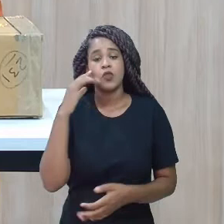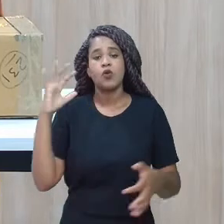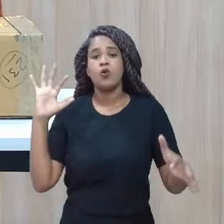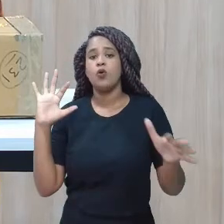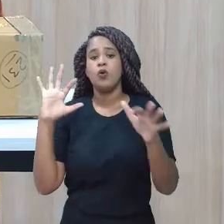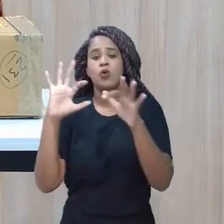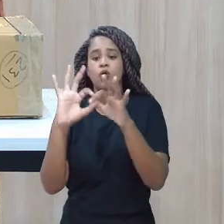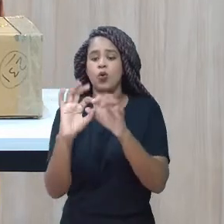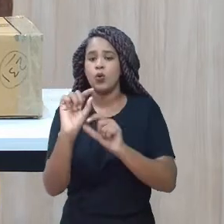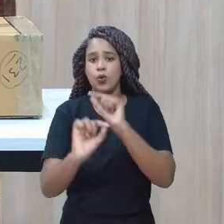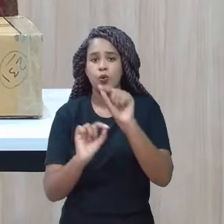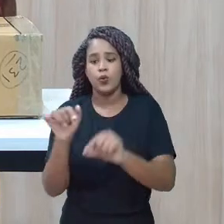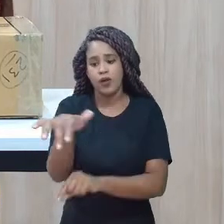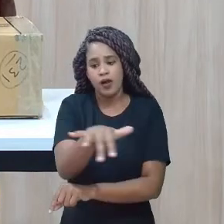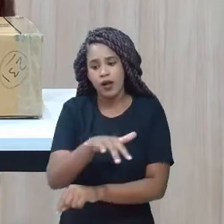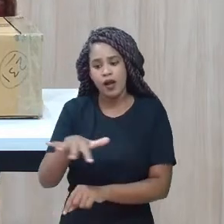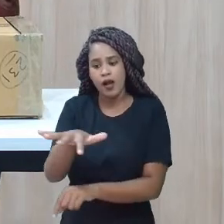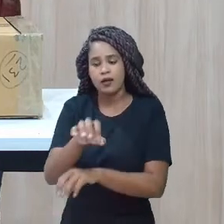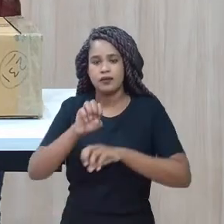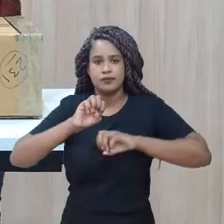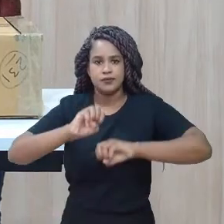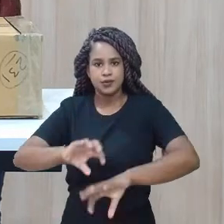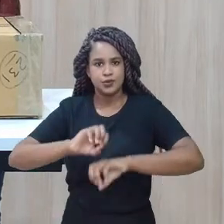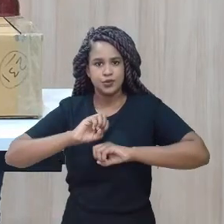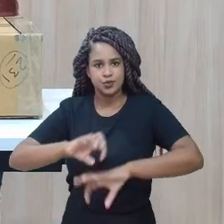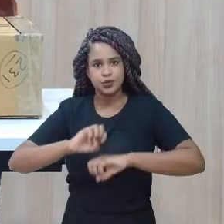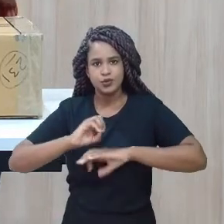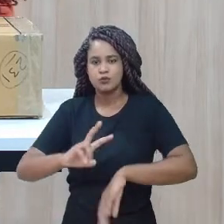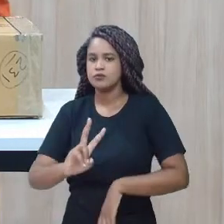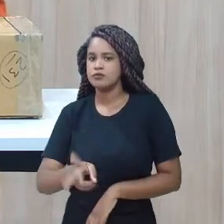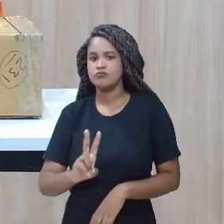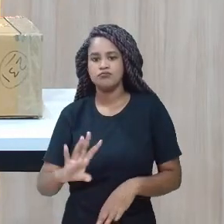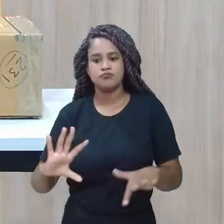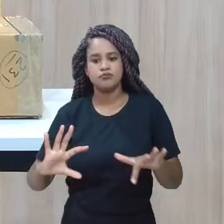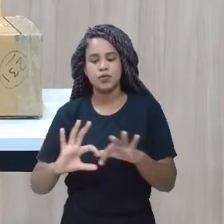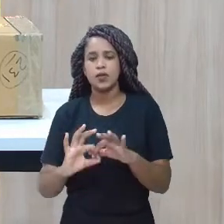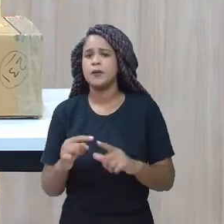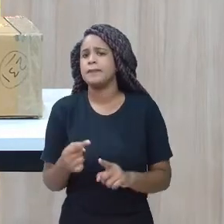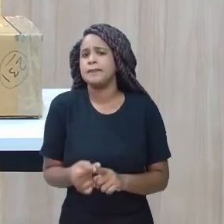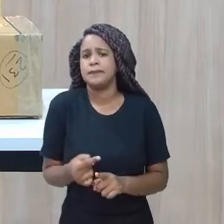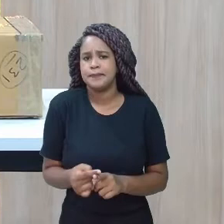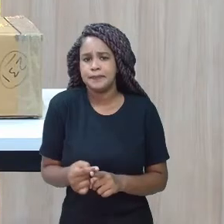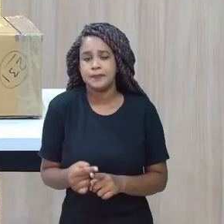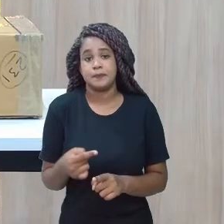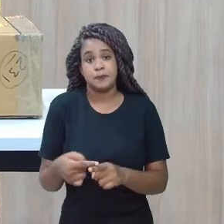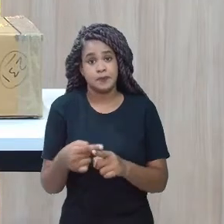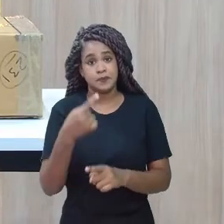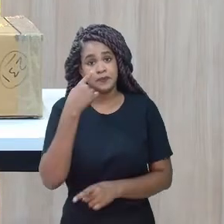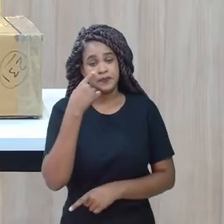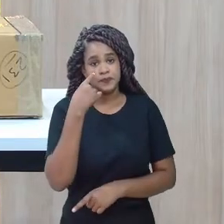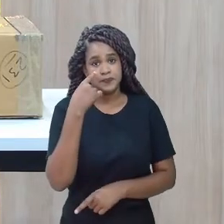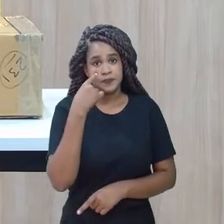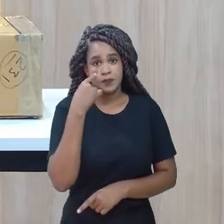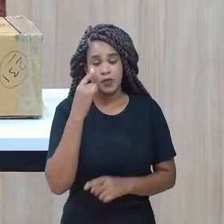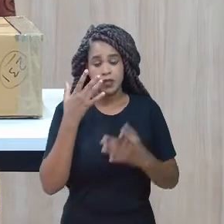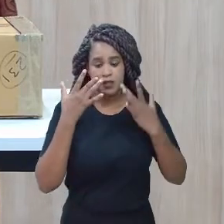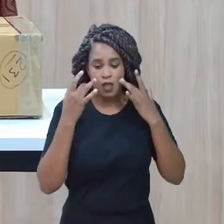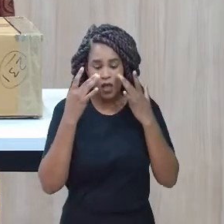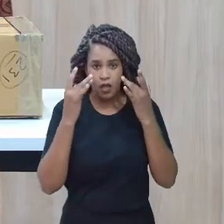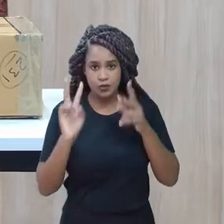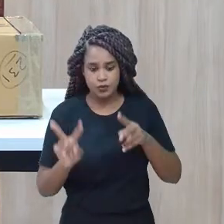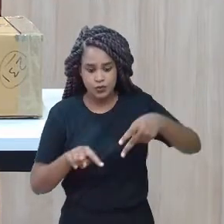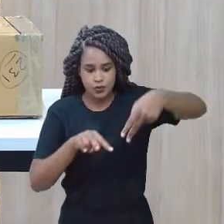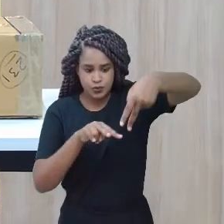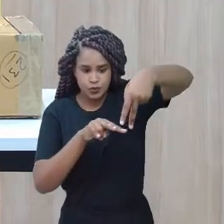à área de educação, sabe? Por quê? Porque um dos fundamentos maiores do teatro de